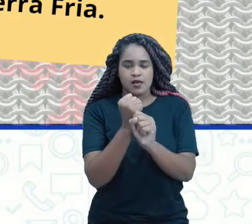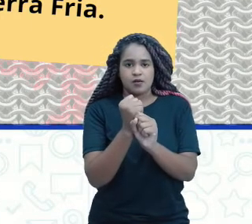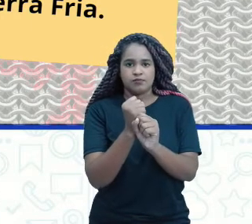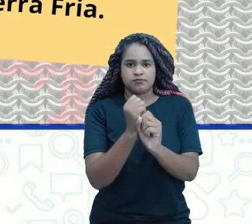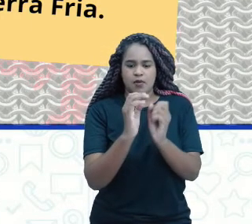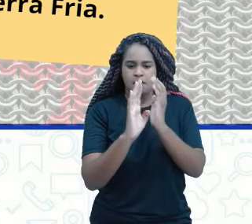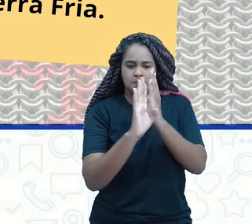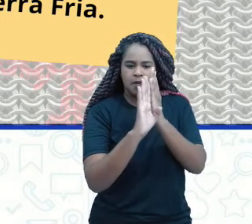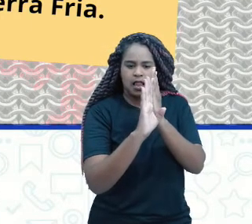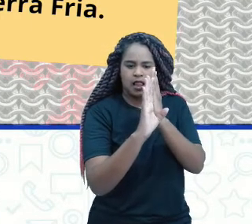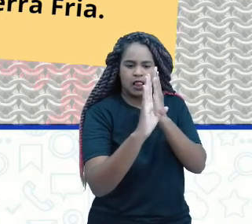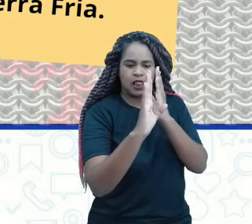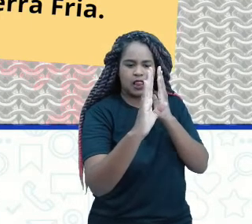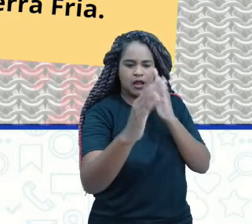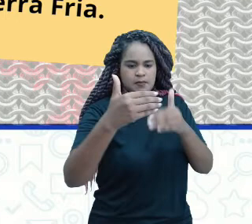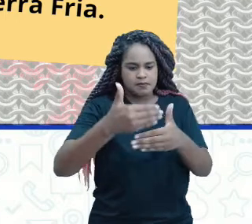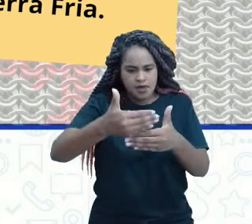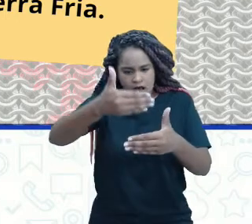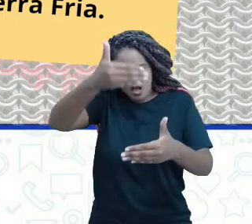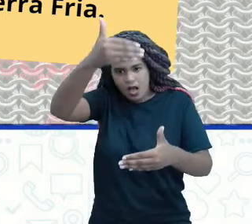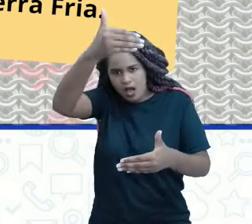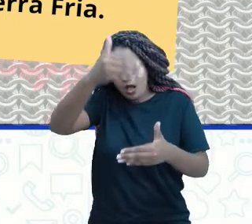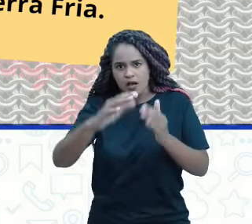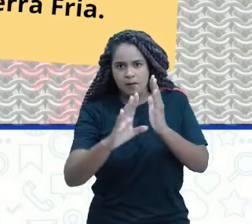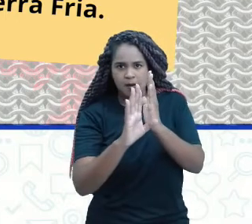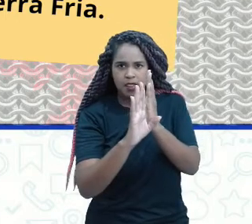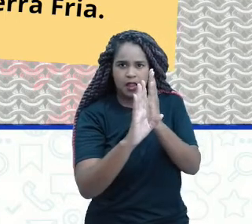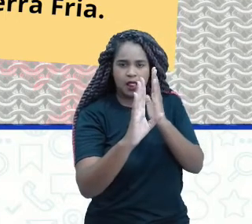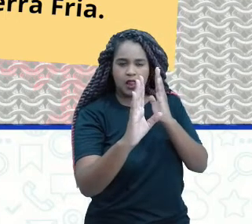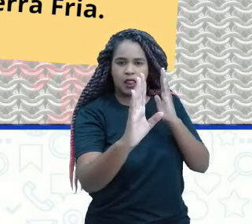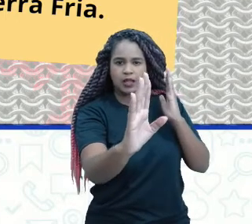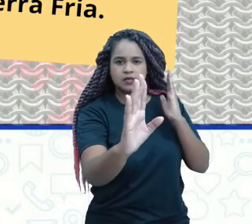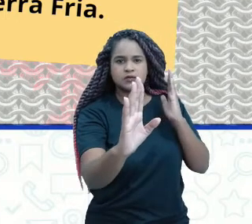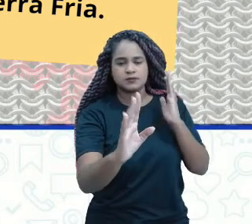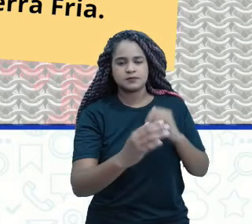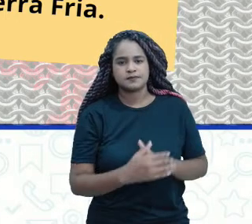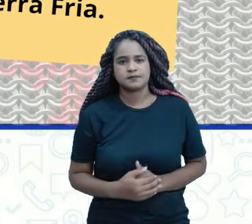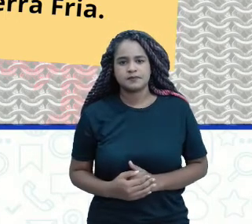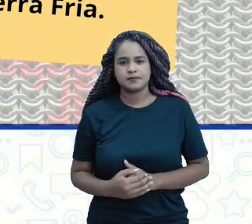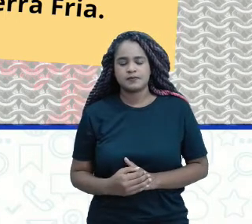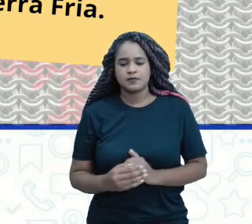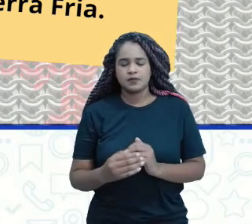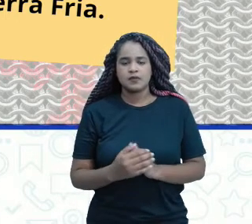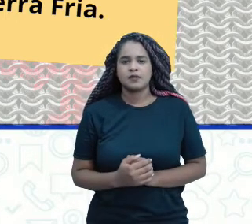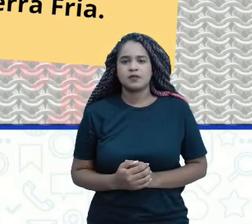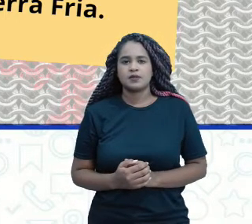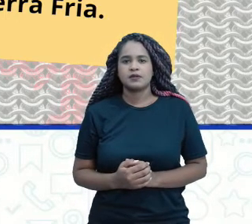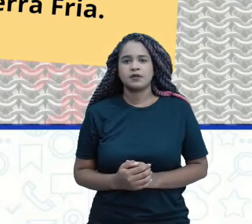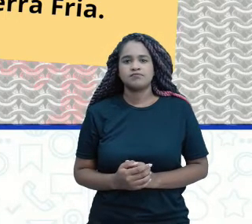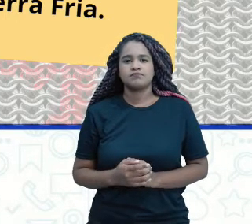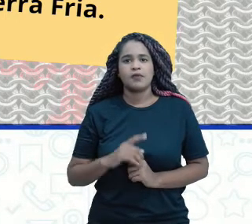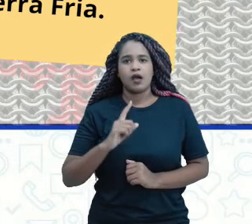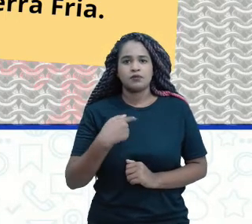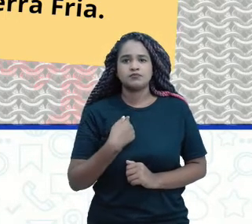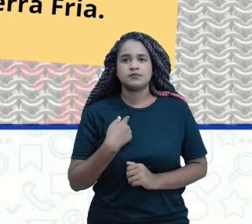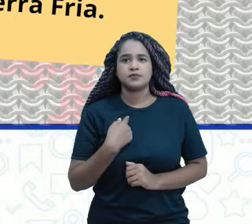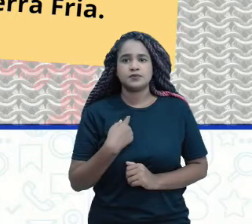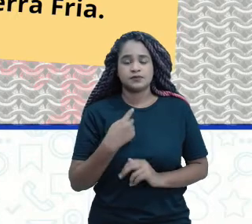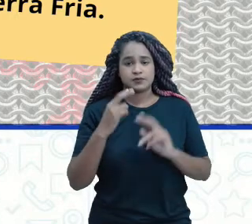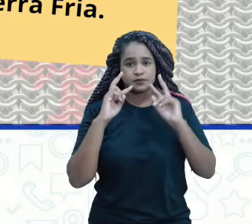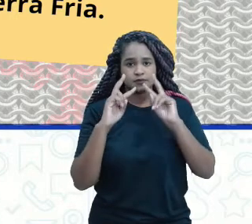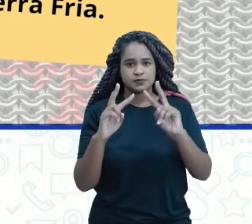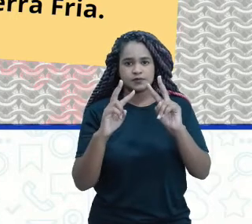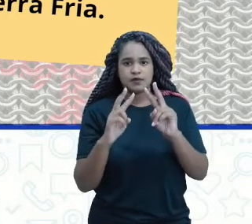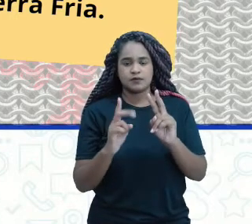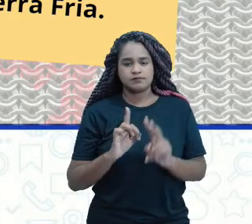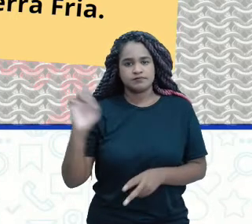um grande monumento de Berlim, o Portão de Brandeburgo, e aí é uma das áreas mais célebres desse muro de Berlim.